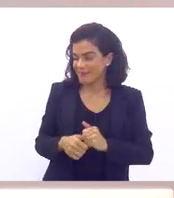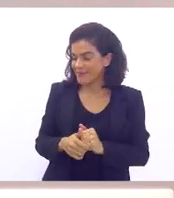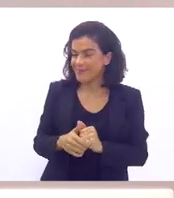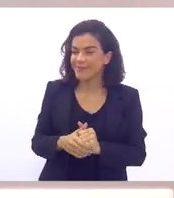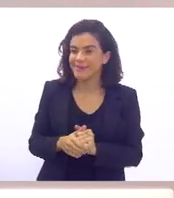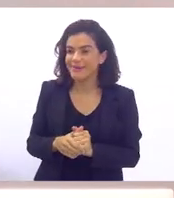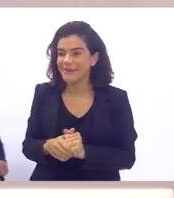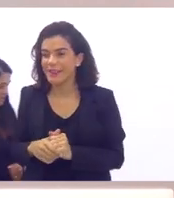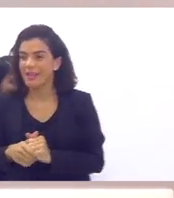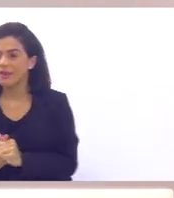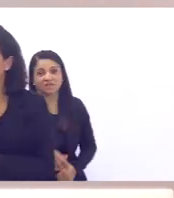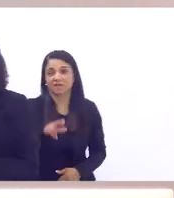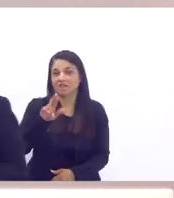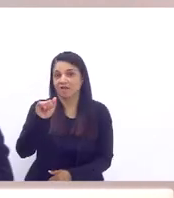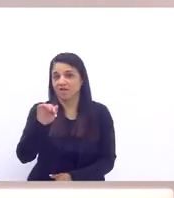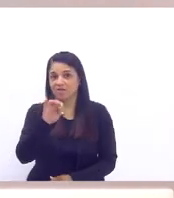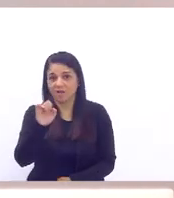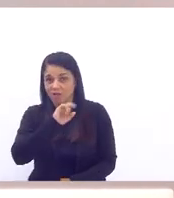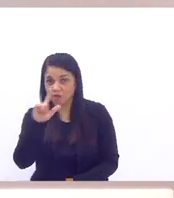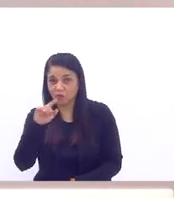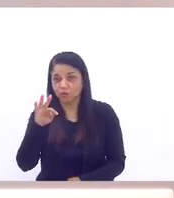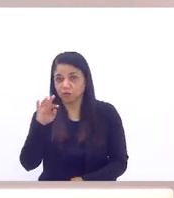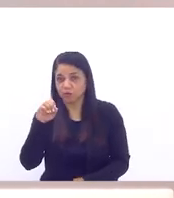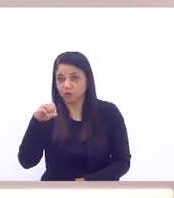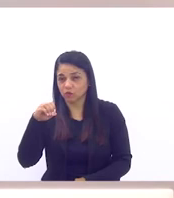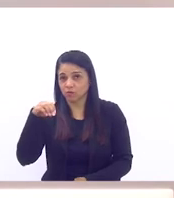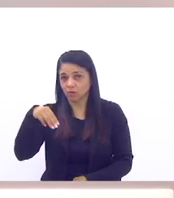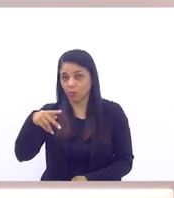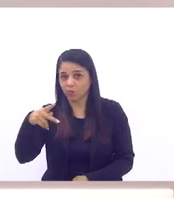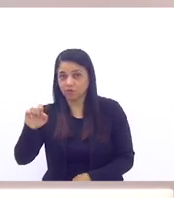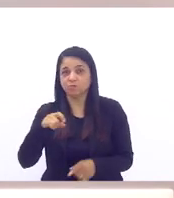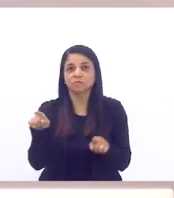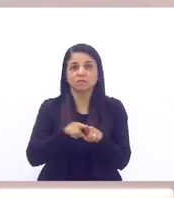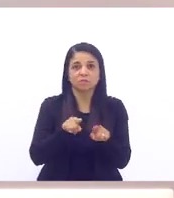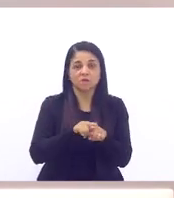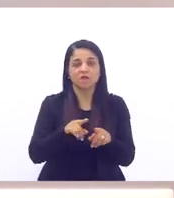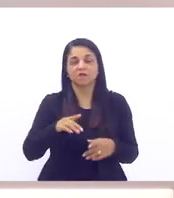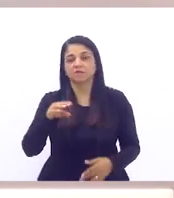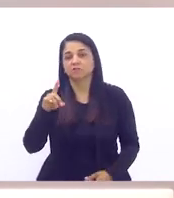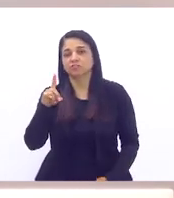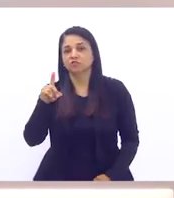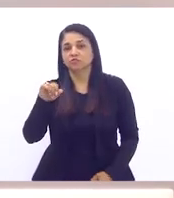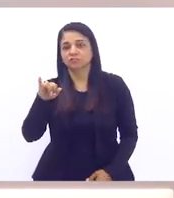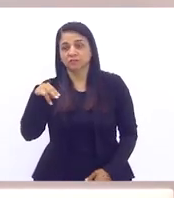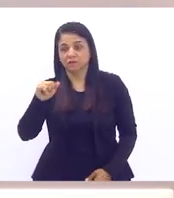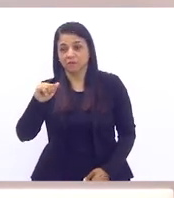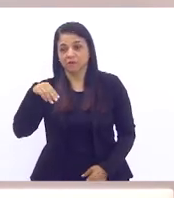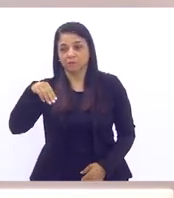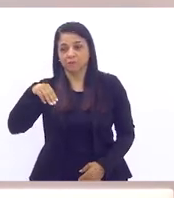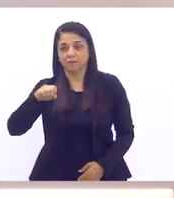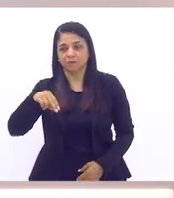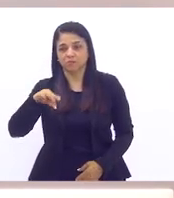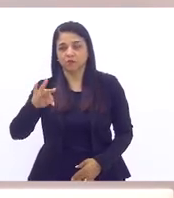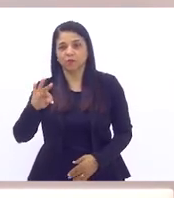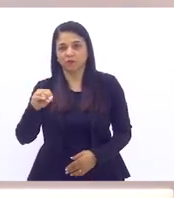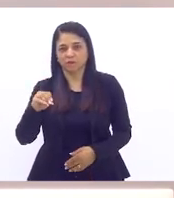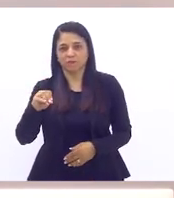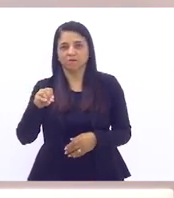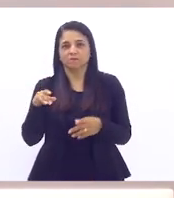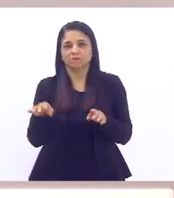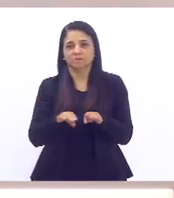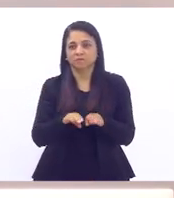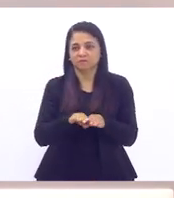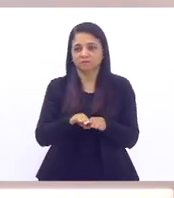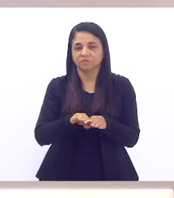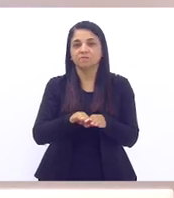Rafael Thompson como o Rodrigo Dinamite que vão somar qualidade e sobretudo Independência naquela